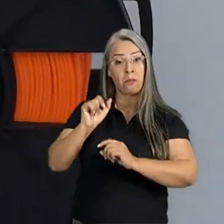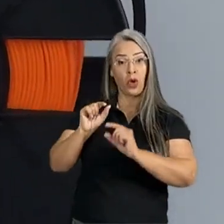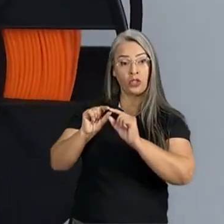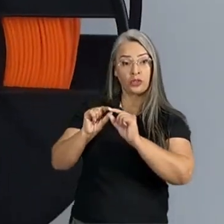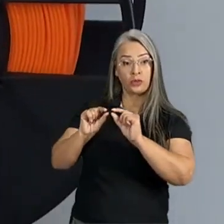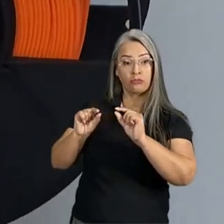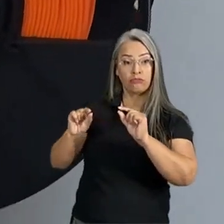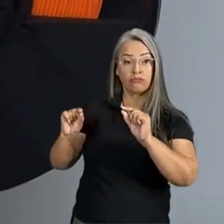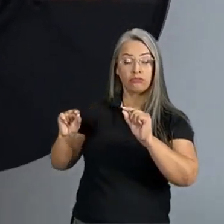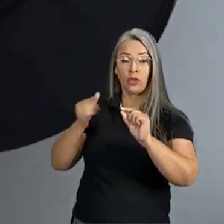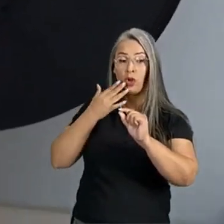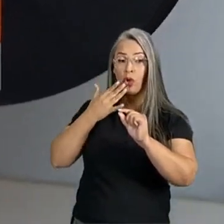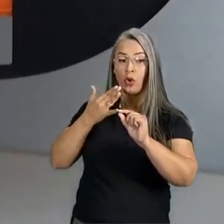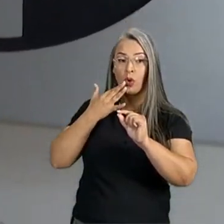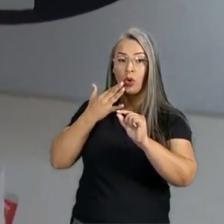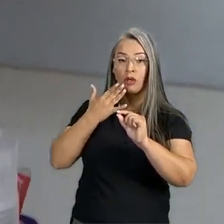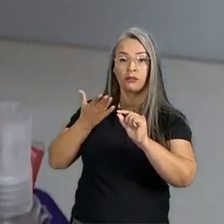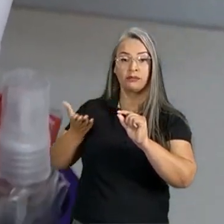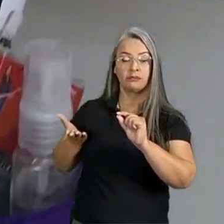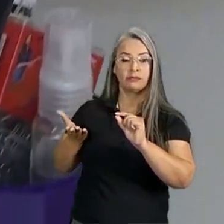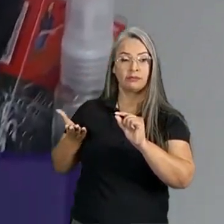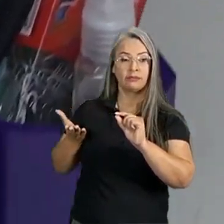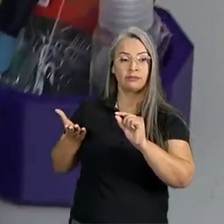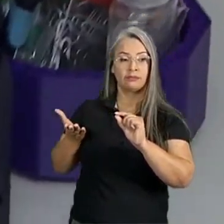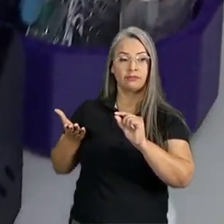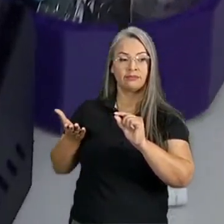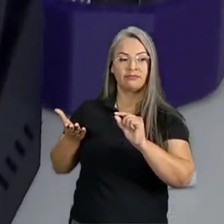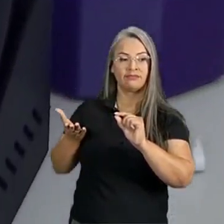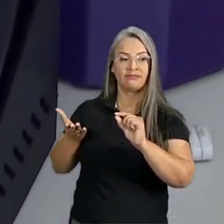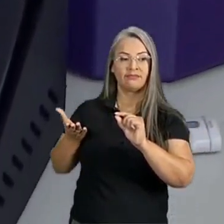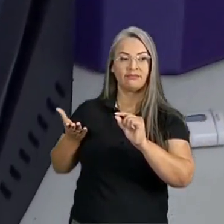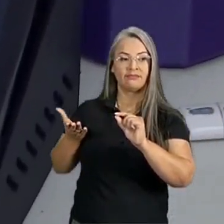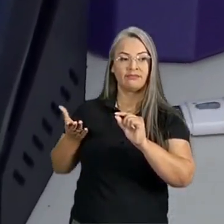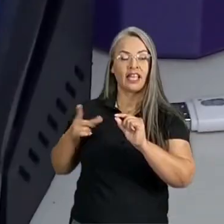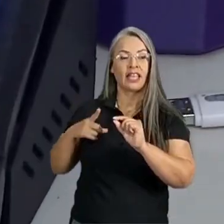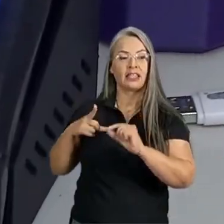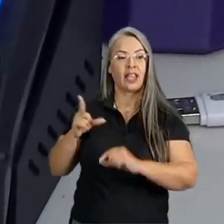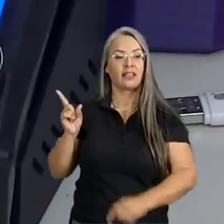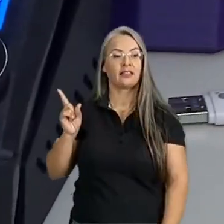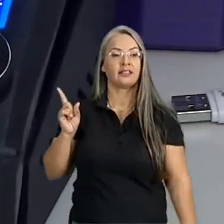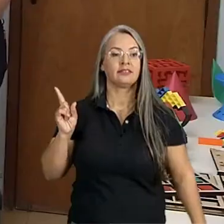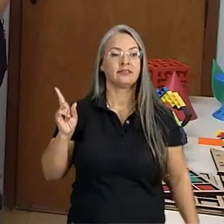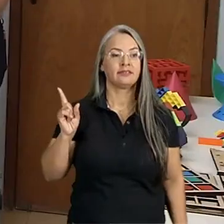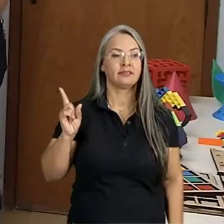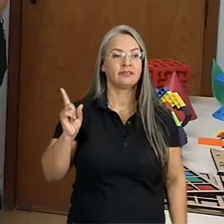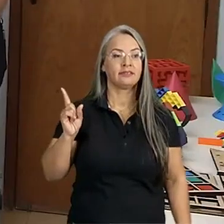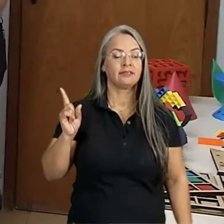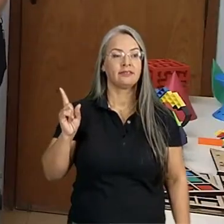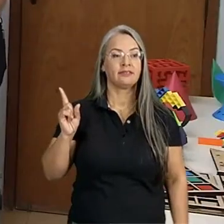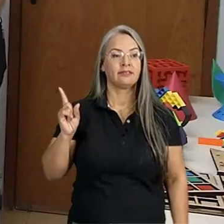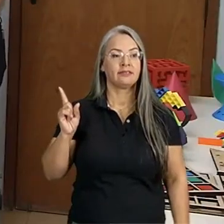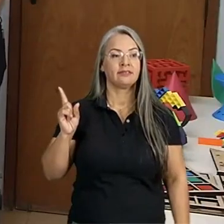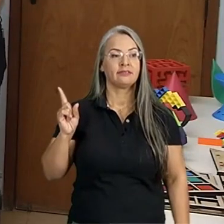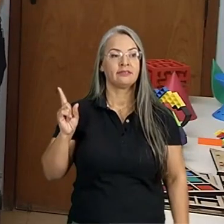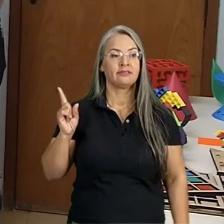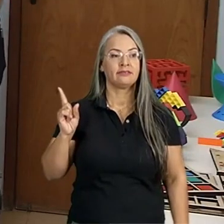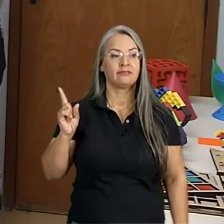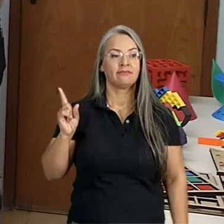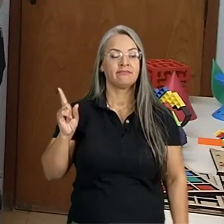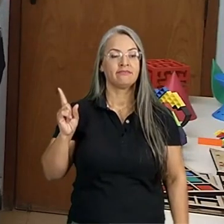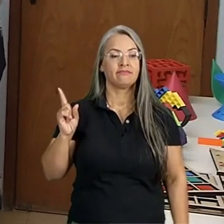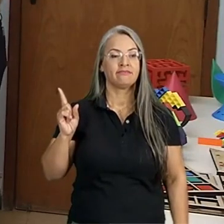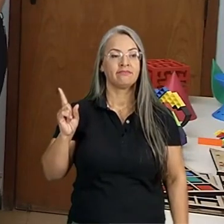fazer de várias cores e aí a maior parte é ela que faz Inclusive a gente tem aqui uma peça que é exatamente a mesma peça que a gente está produzindo agora né fazendo